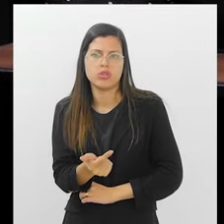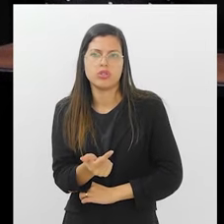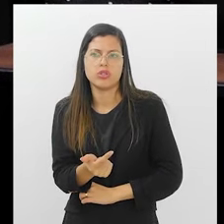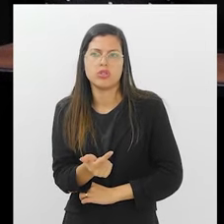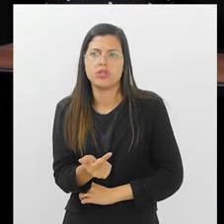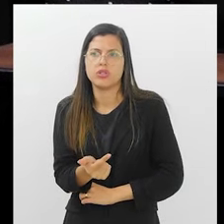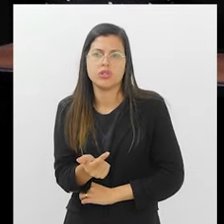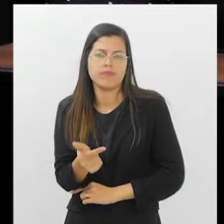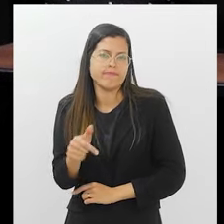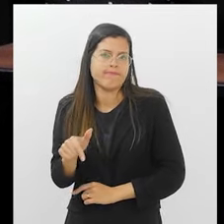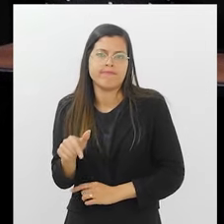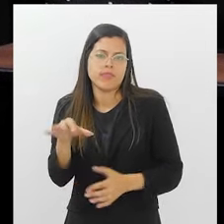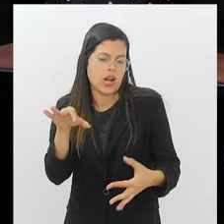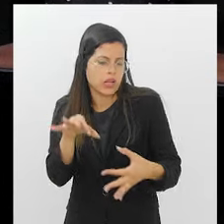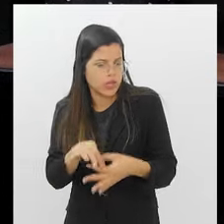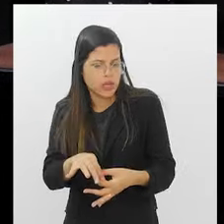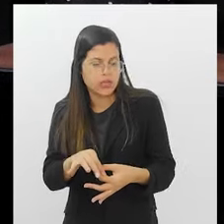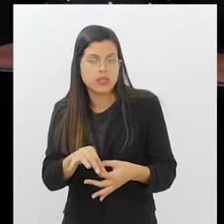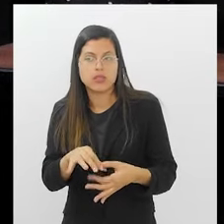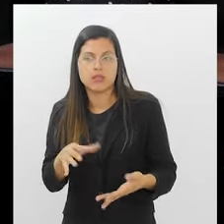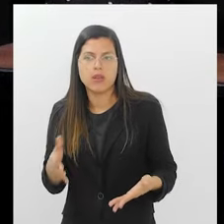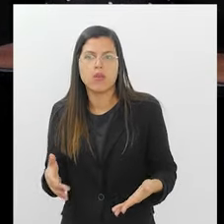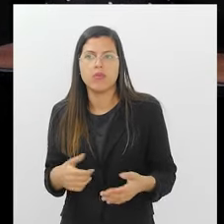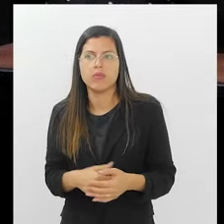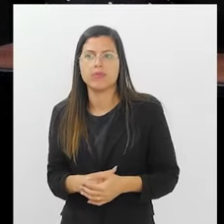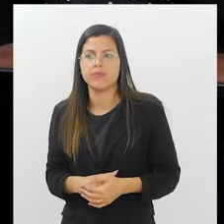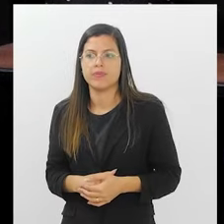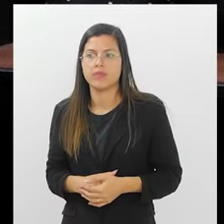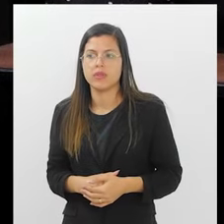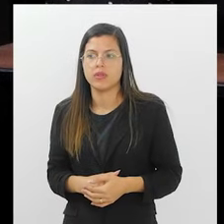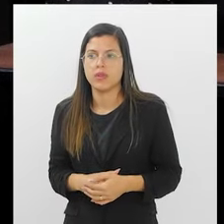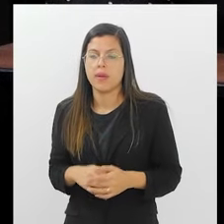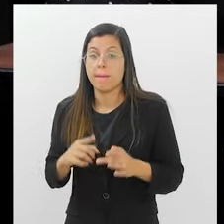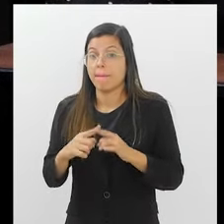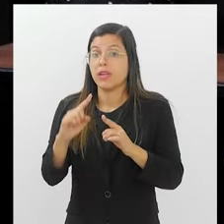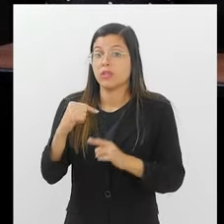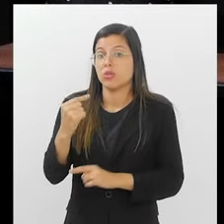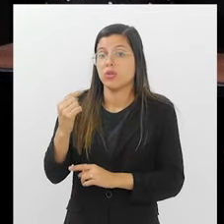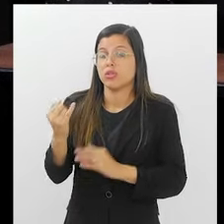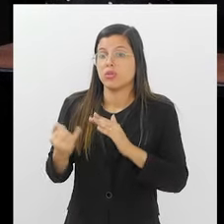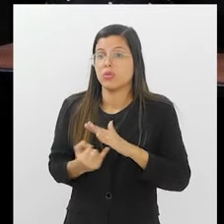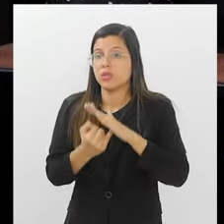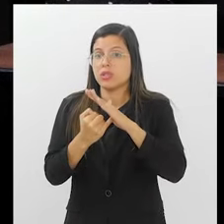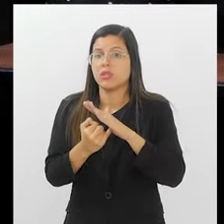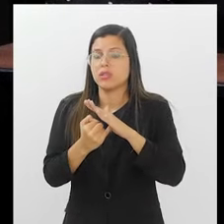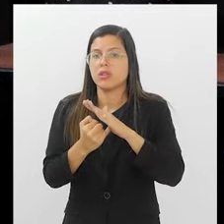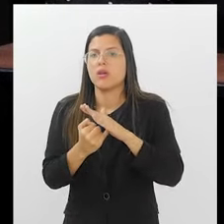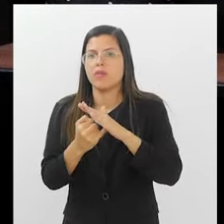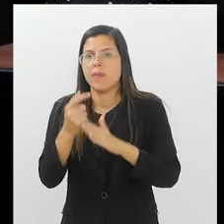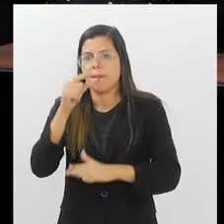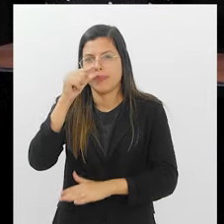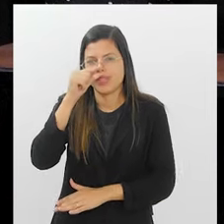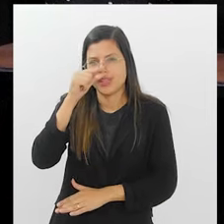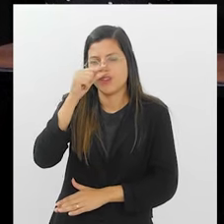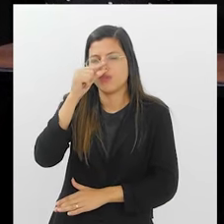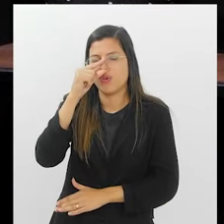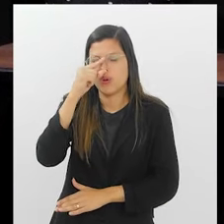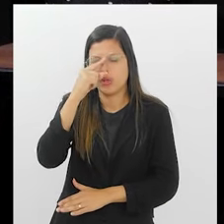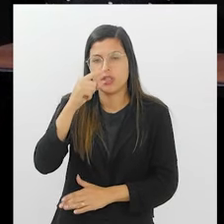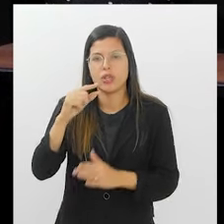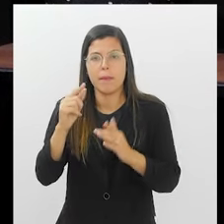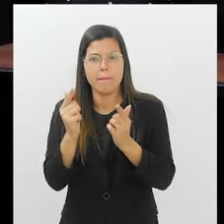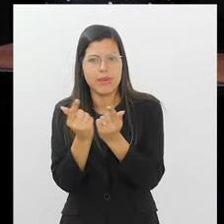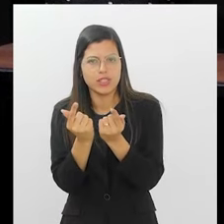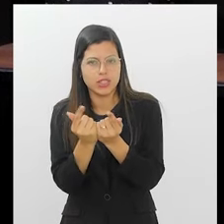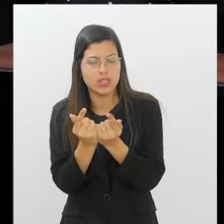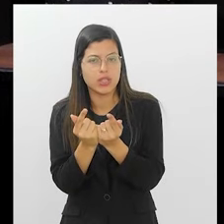nenhum vínculo nesse sentido. Né? A gente sabe disso por causa de outros trabalhos que a gente faz. Mas a nossa instituição, a Pestalozzi de Magé, como todas as Pestalozzi, né, e as